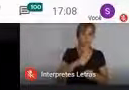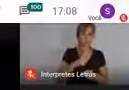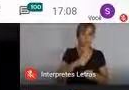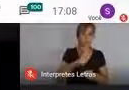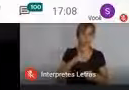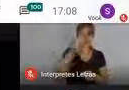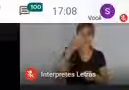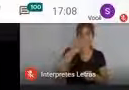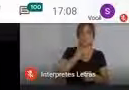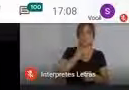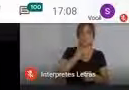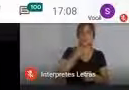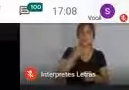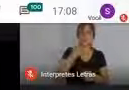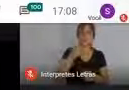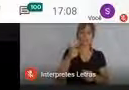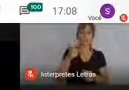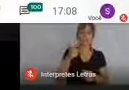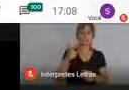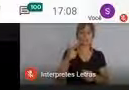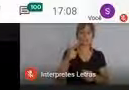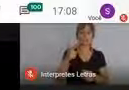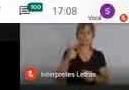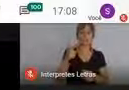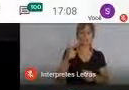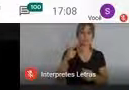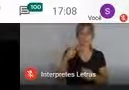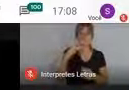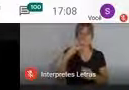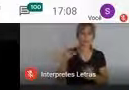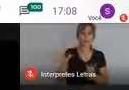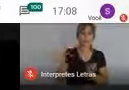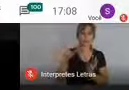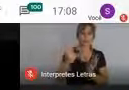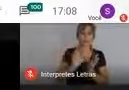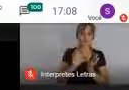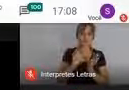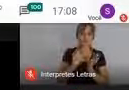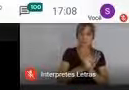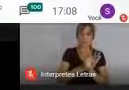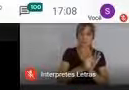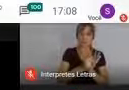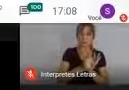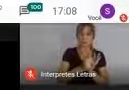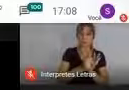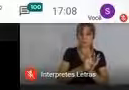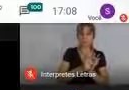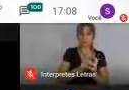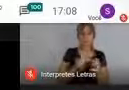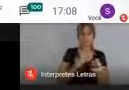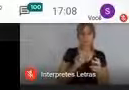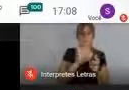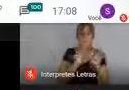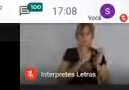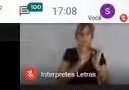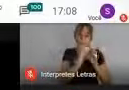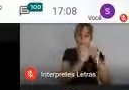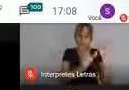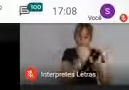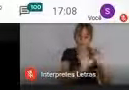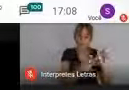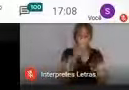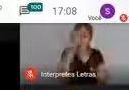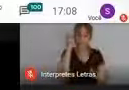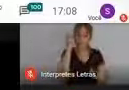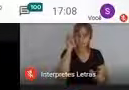línguas africanas, e fez a aplicação do questionário nessas comunidades quilombolas do Nordeste